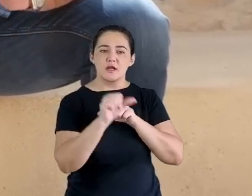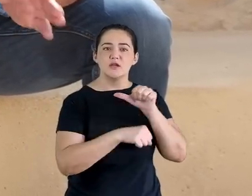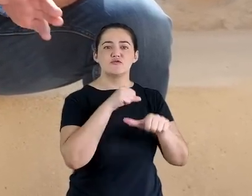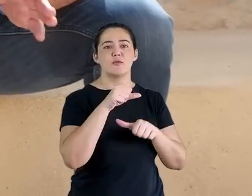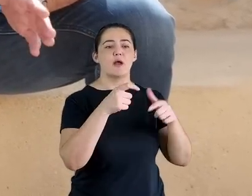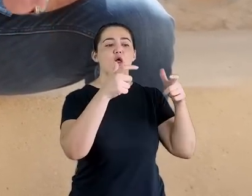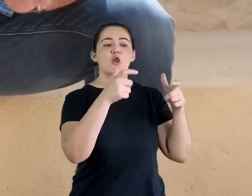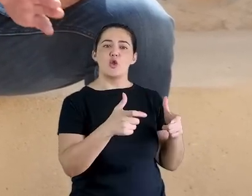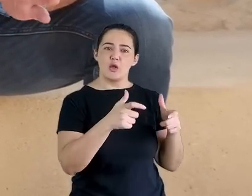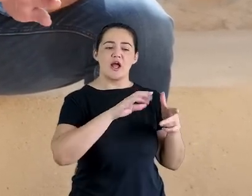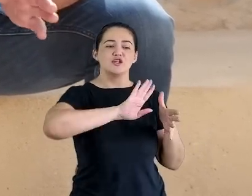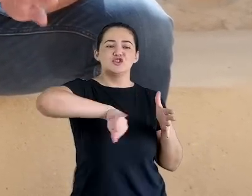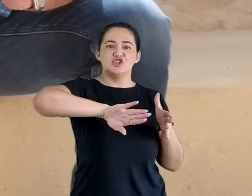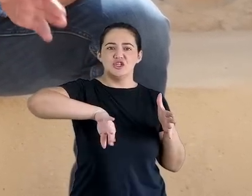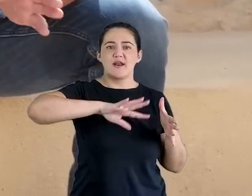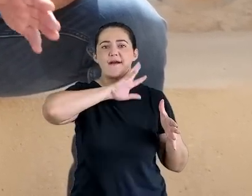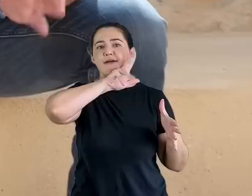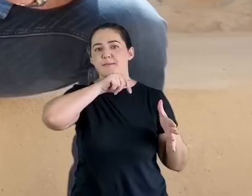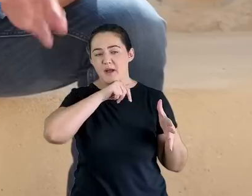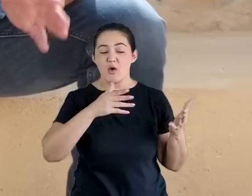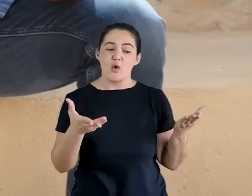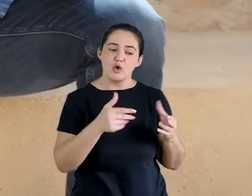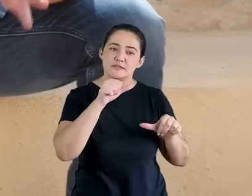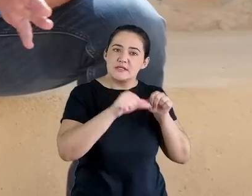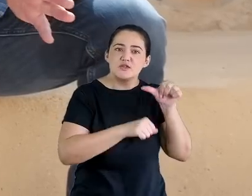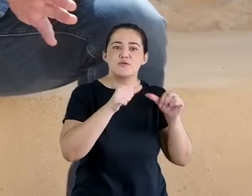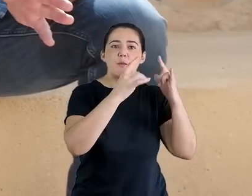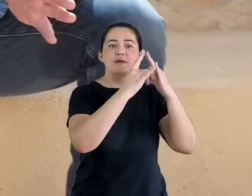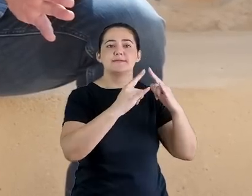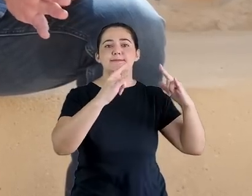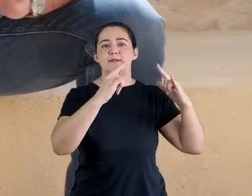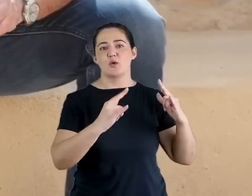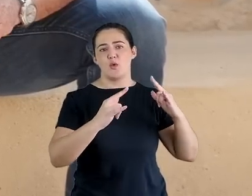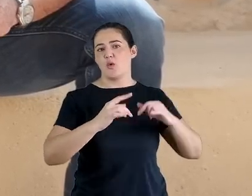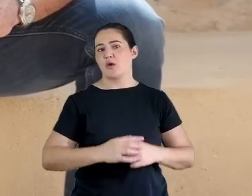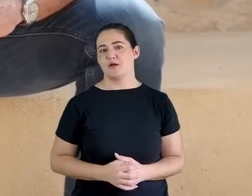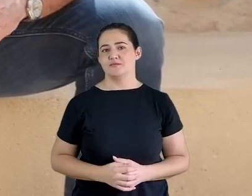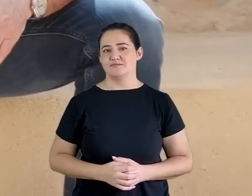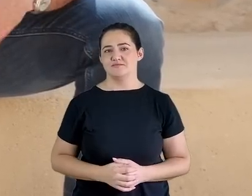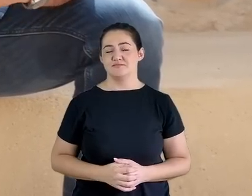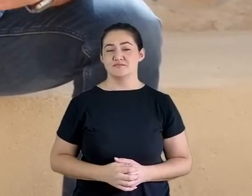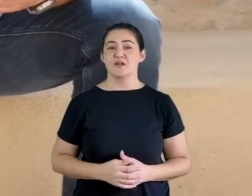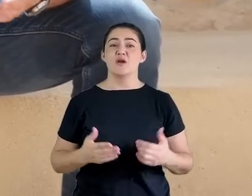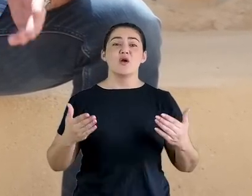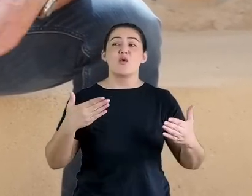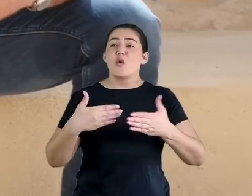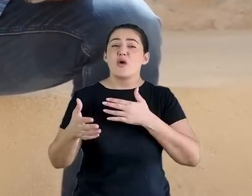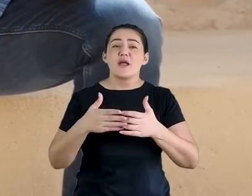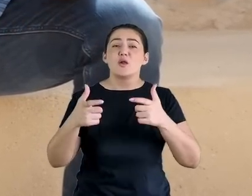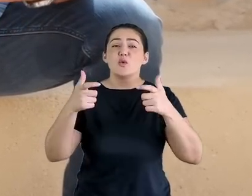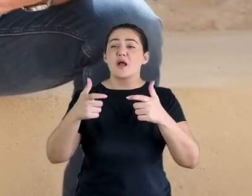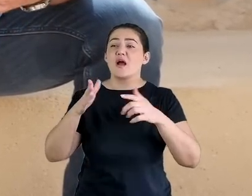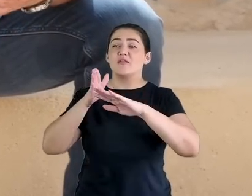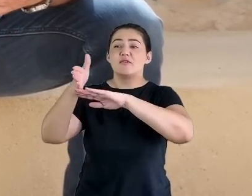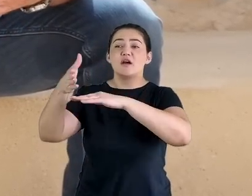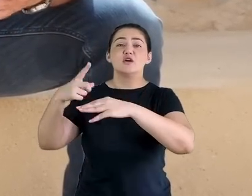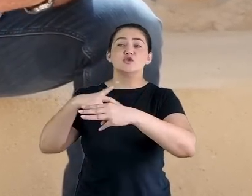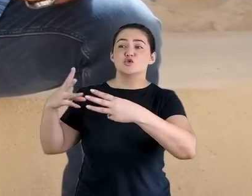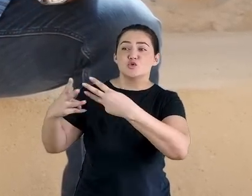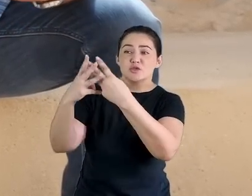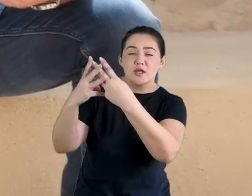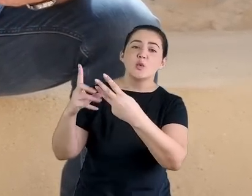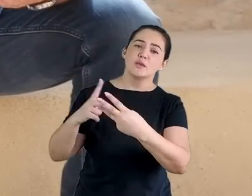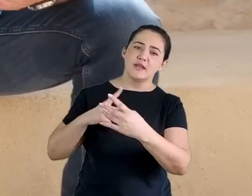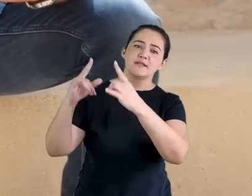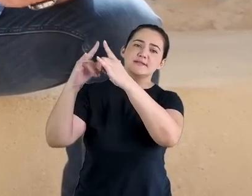surpresa encontrar uma sinagoga em um lugar onde os judeus estavam concentrados. Temos uma sinagoga no local de